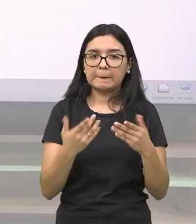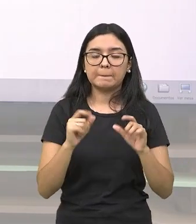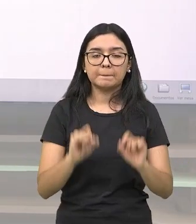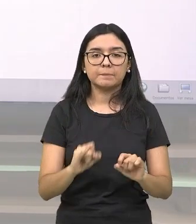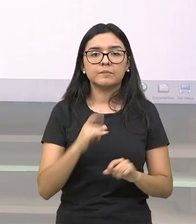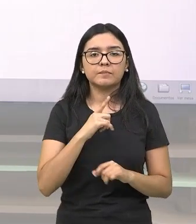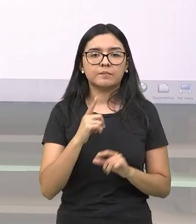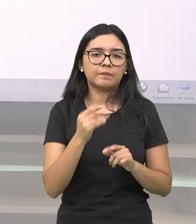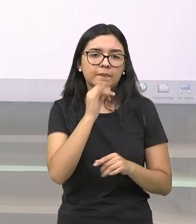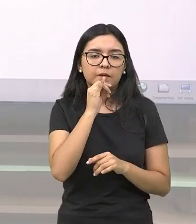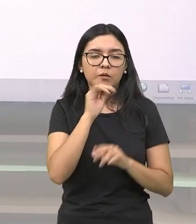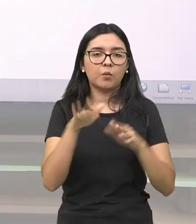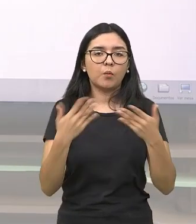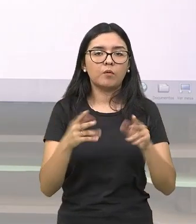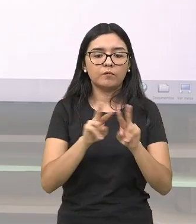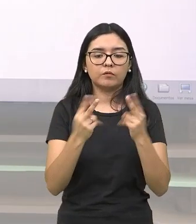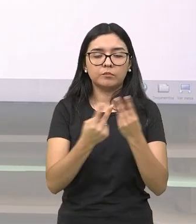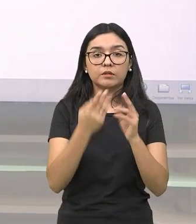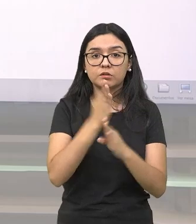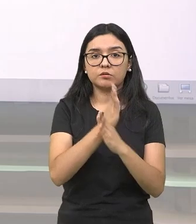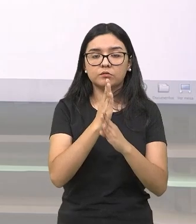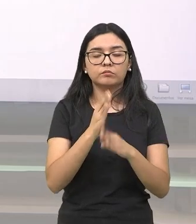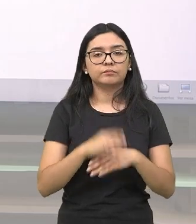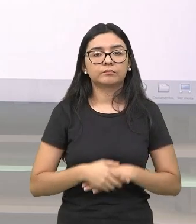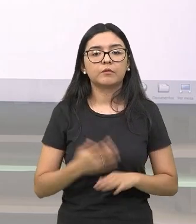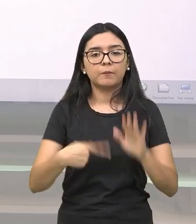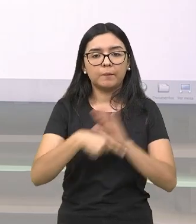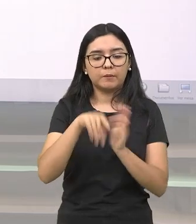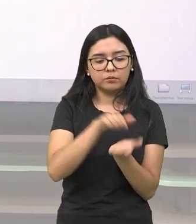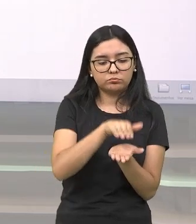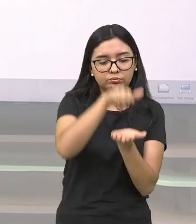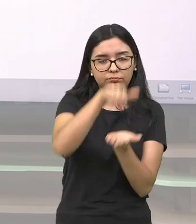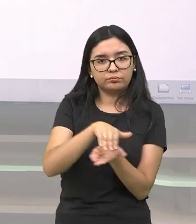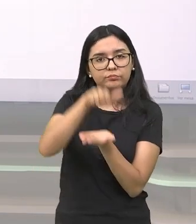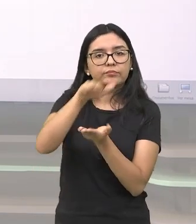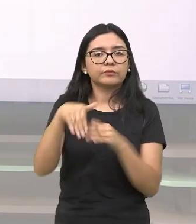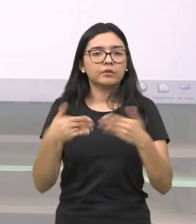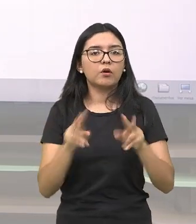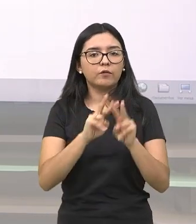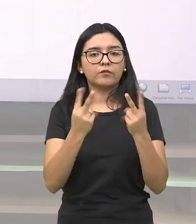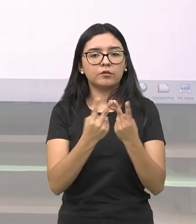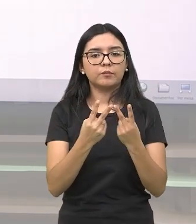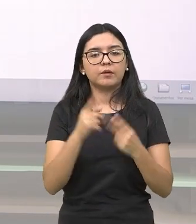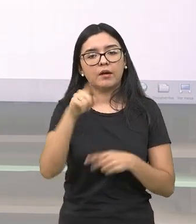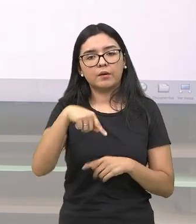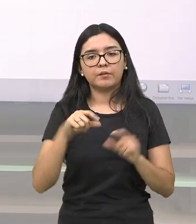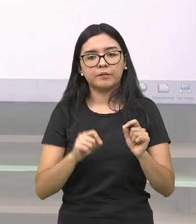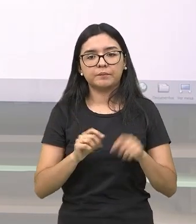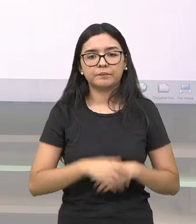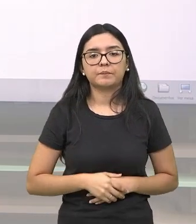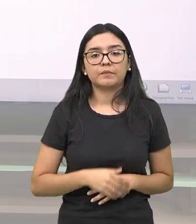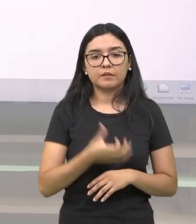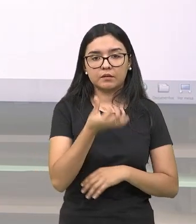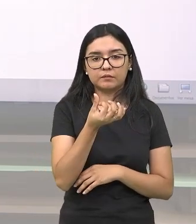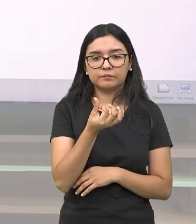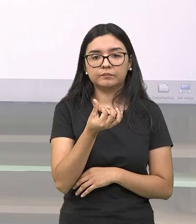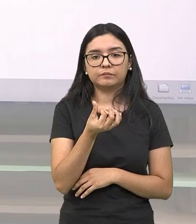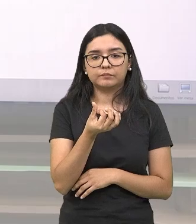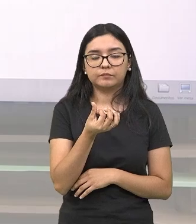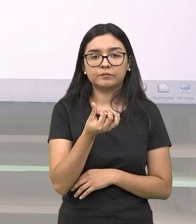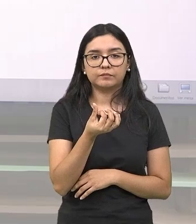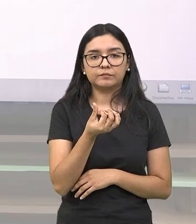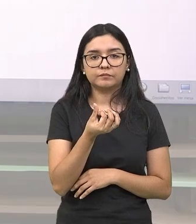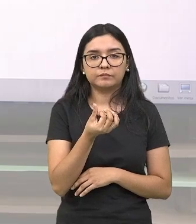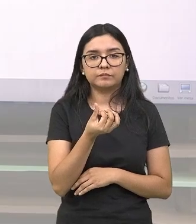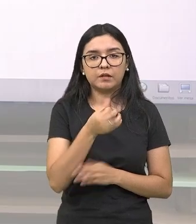quisermos dizer qual é o volume desse empilhamento, a gente vai dizer que esse volume equivale a 6 tijolos.